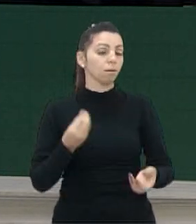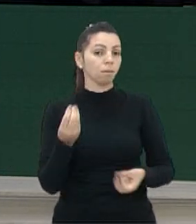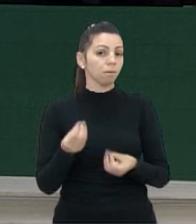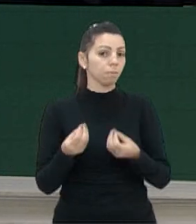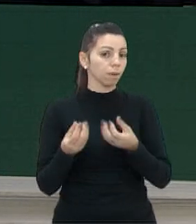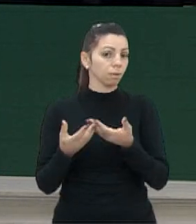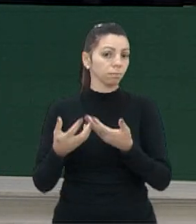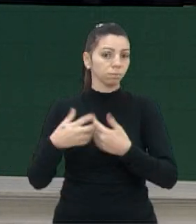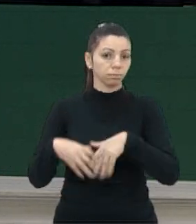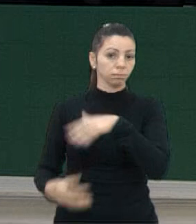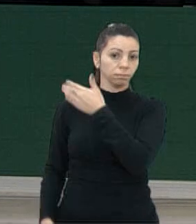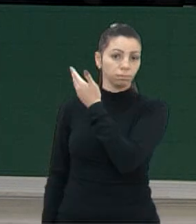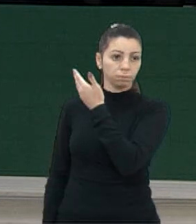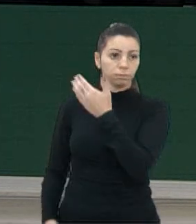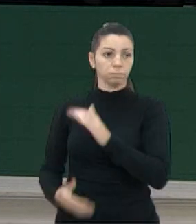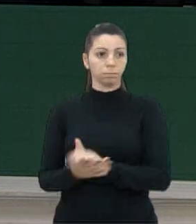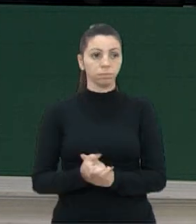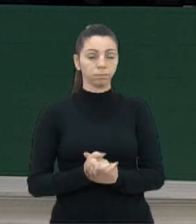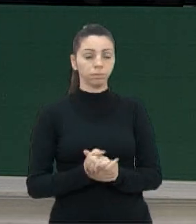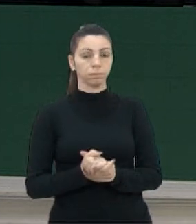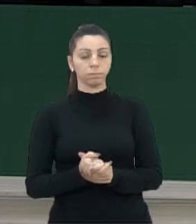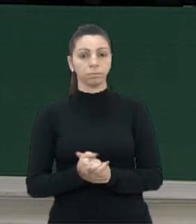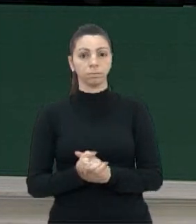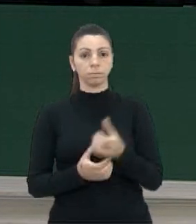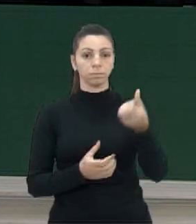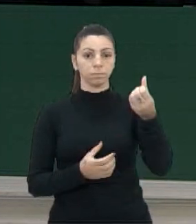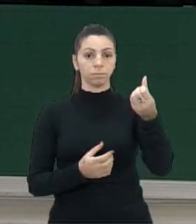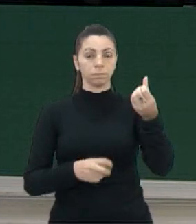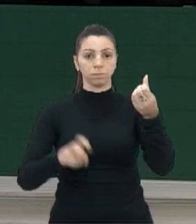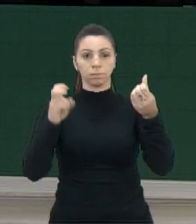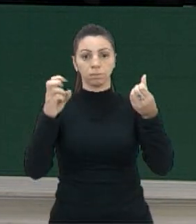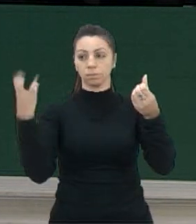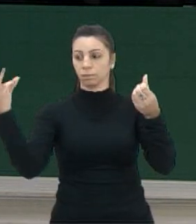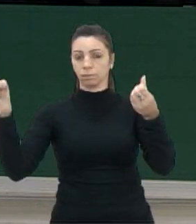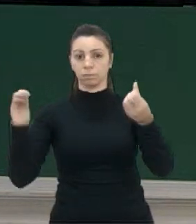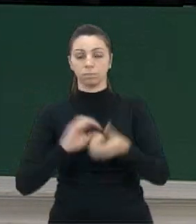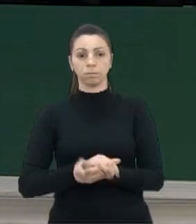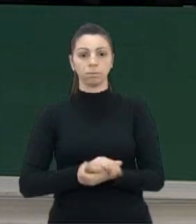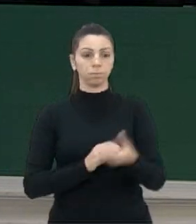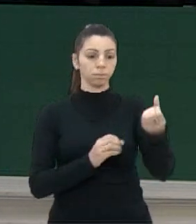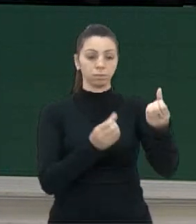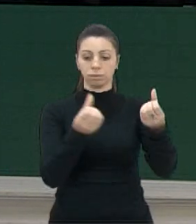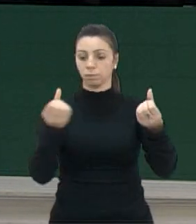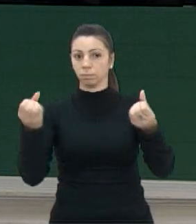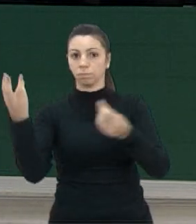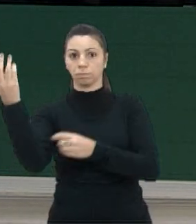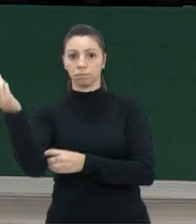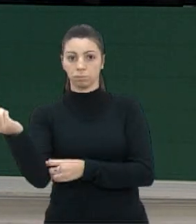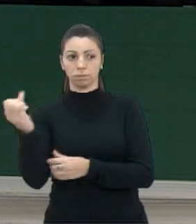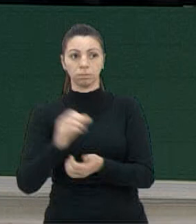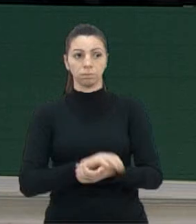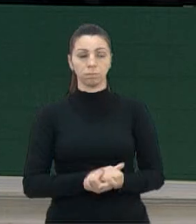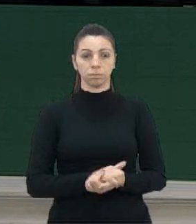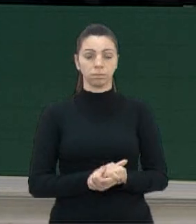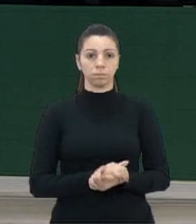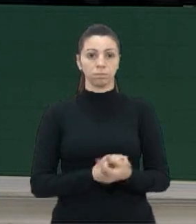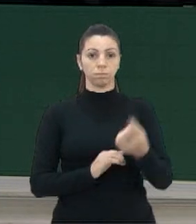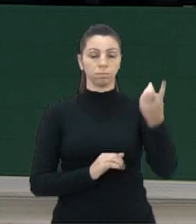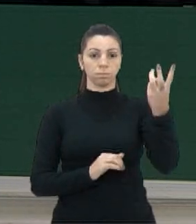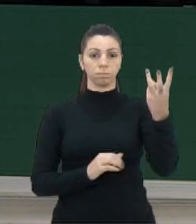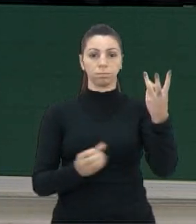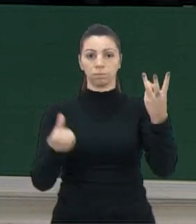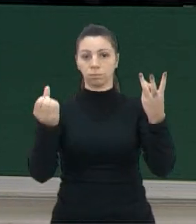situação? 6 vezes 5, 30. 6 vezes 6, 36. 3 vezes